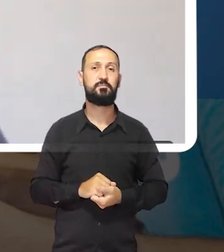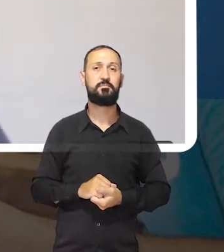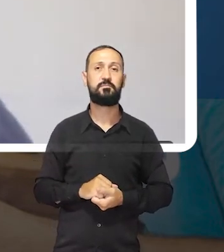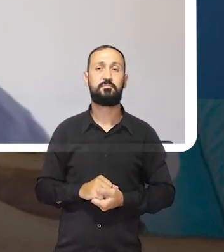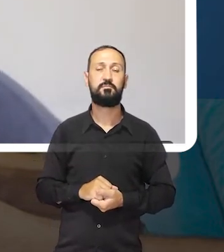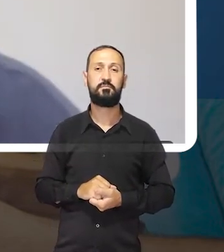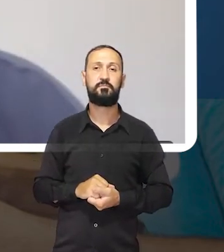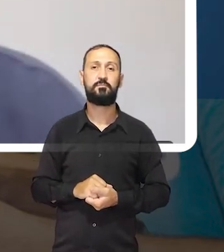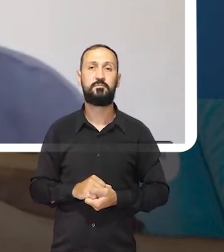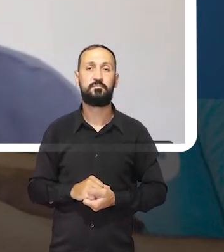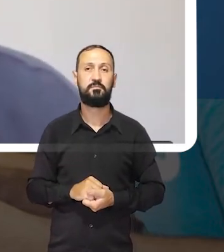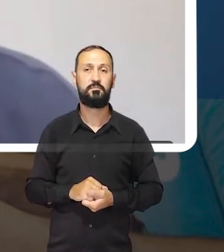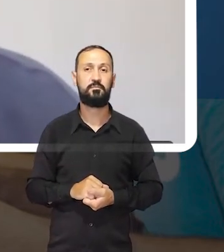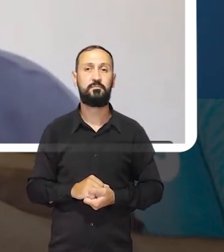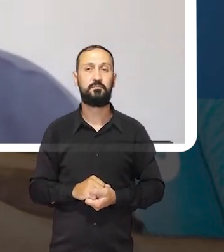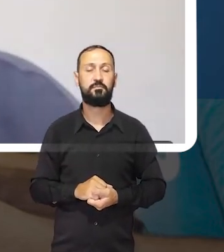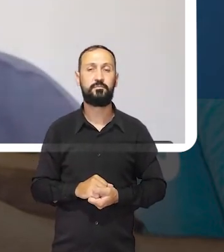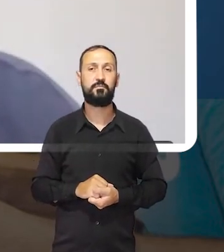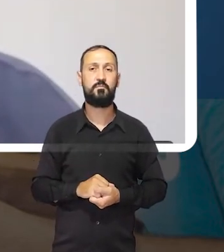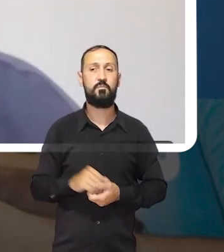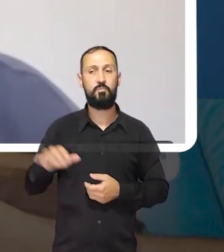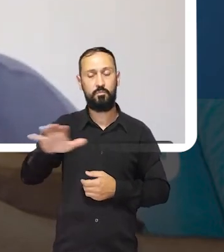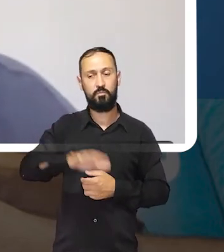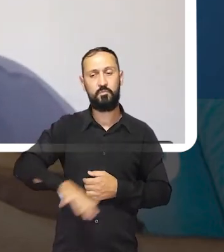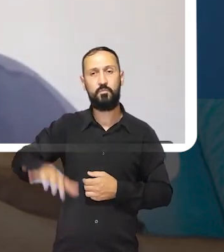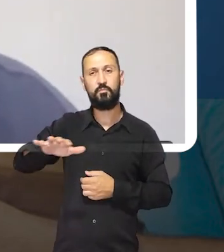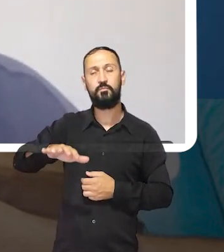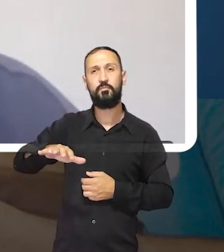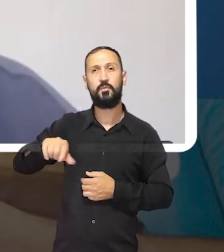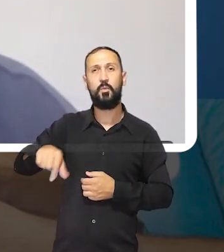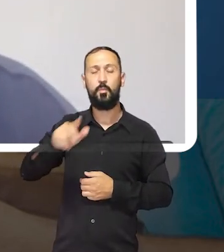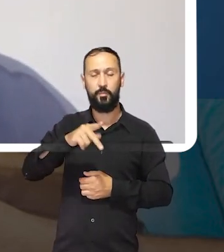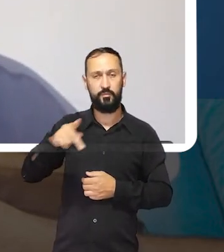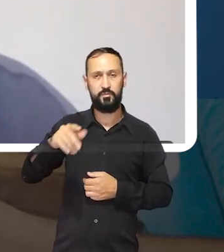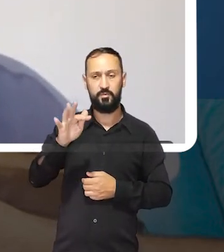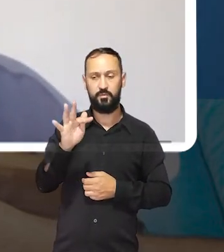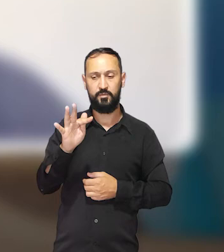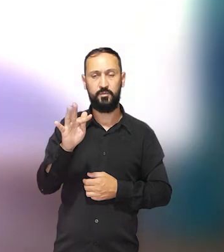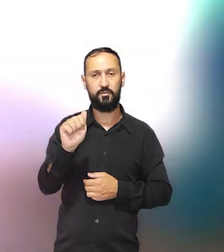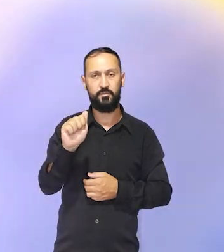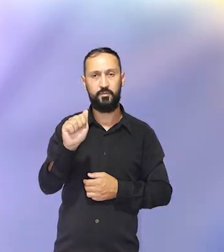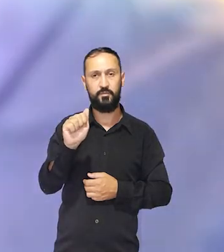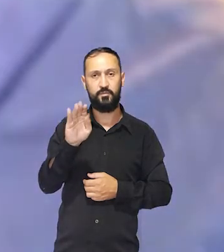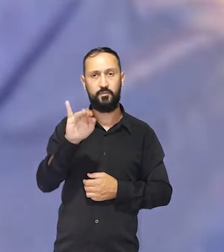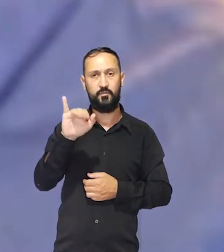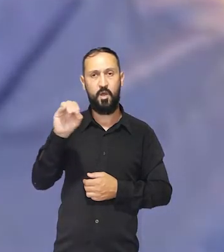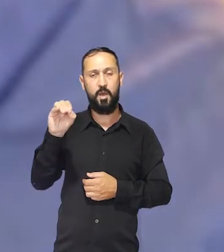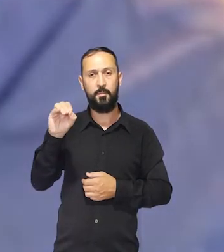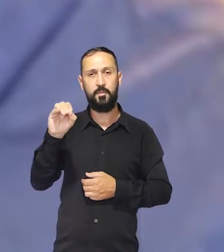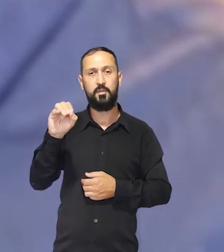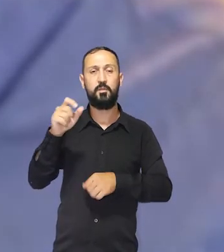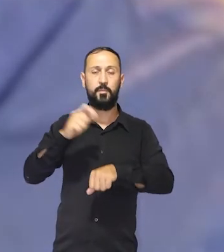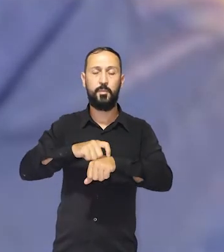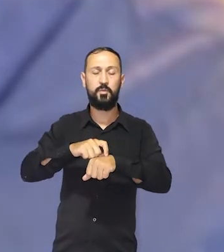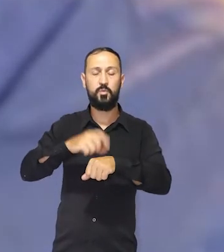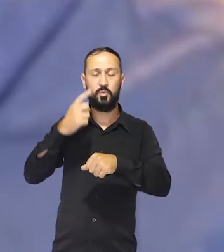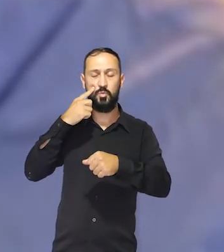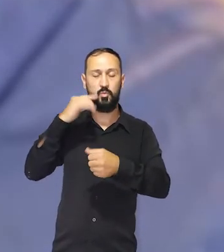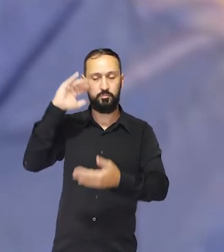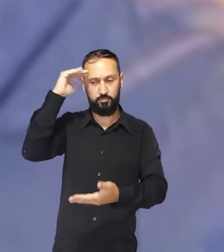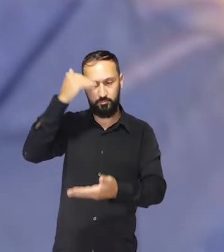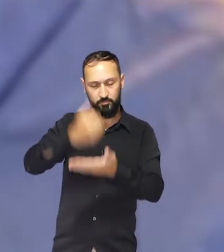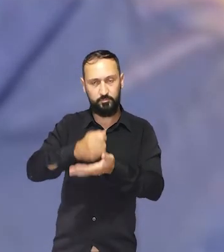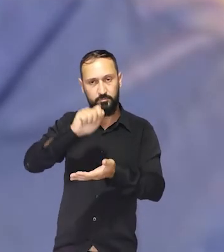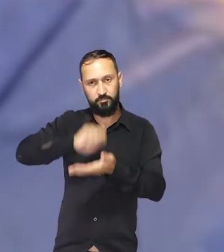tenacidade. Então, o Fábio do Vale, professor Fábio, na dissertação de